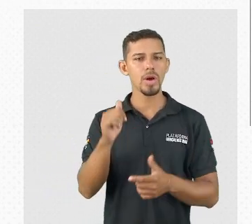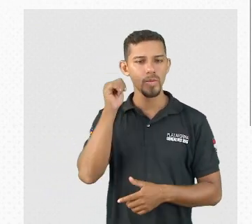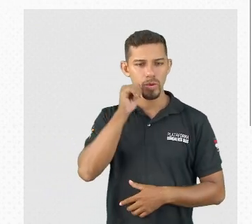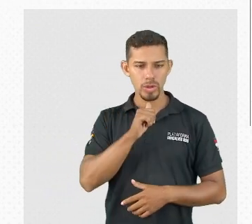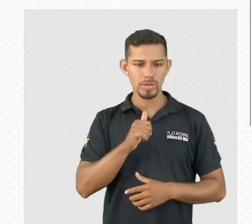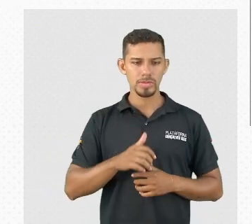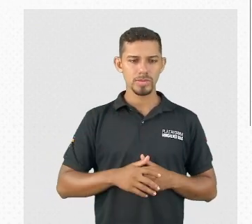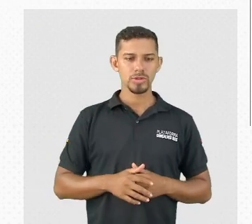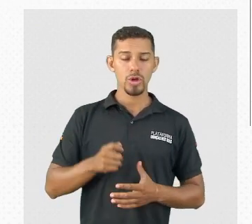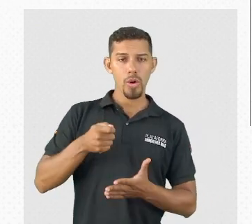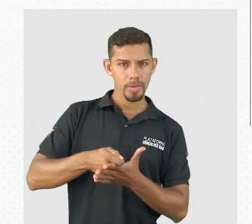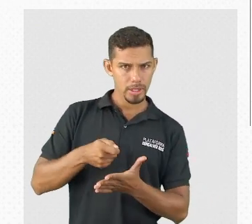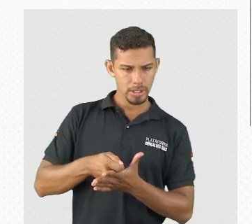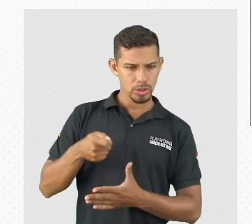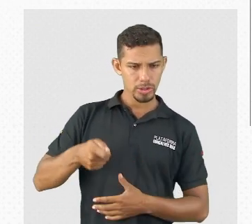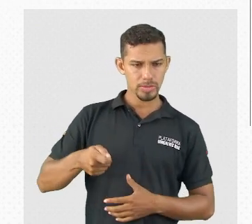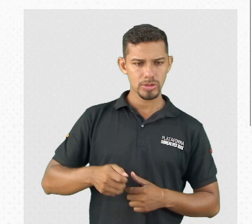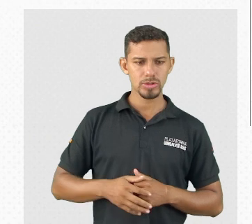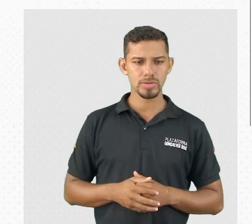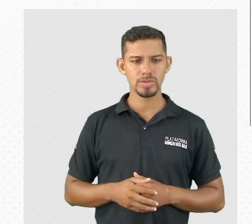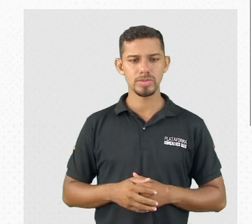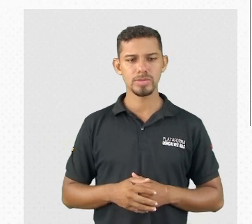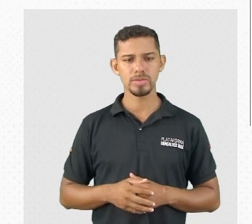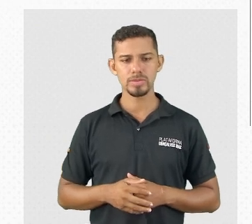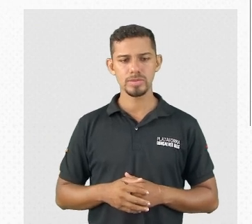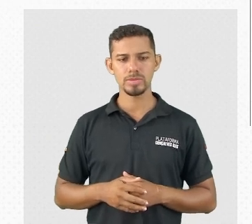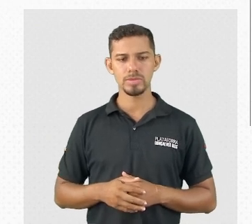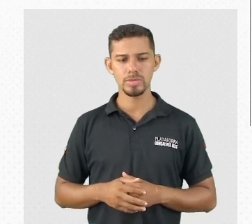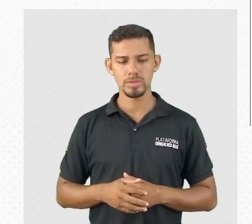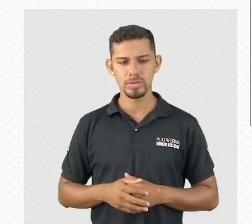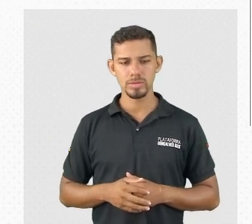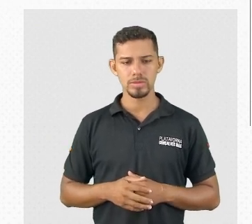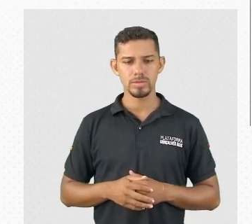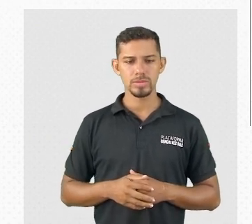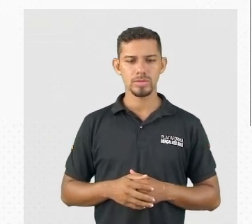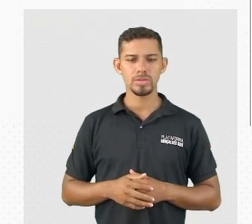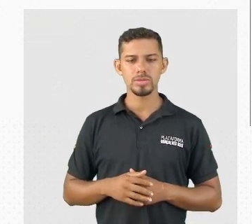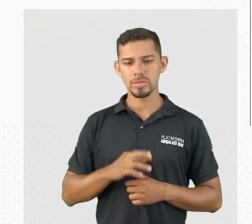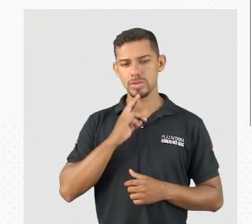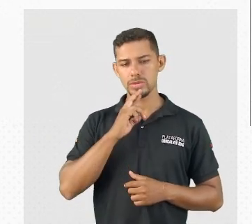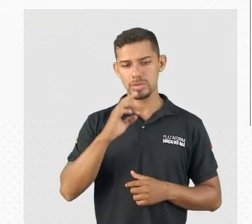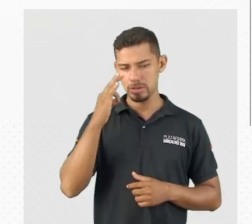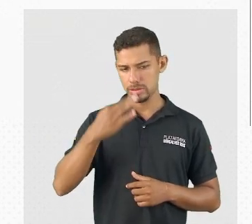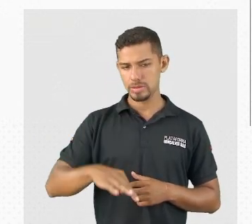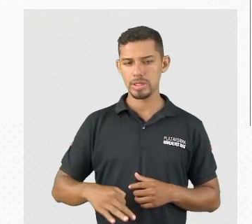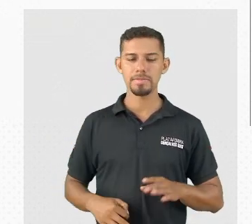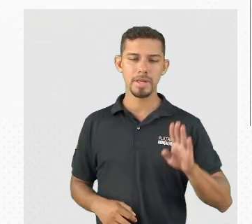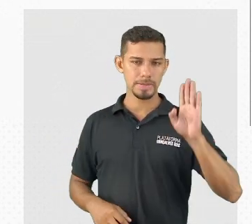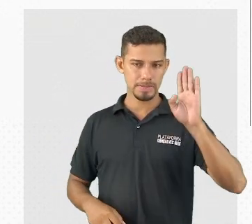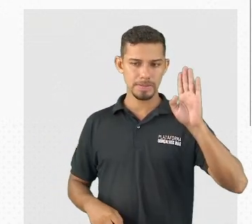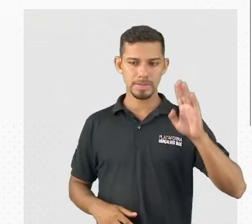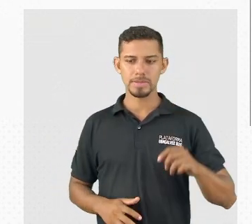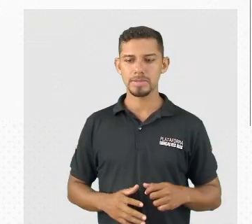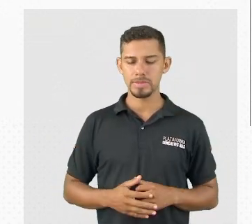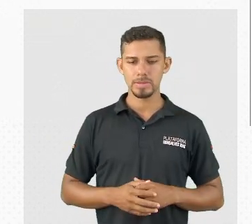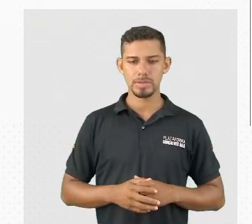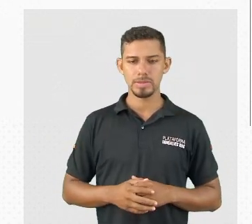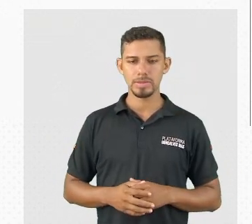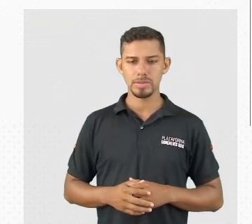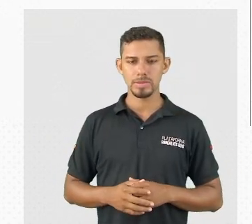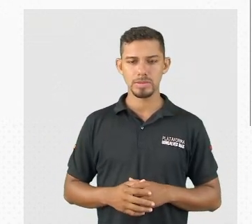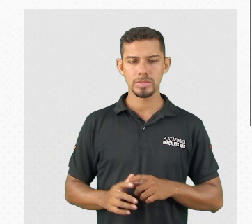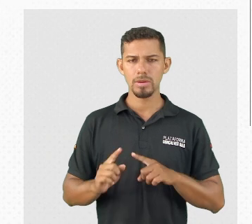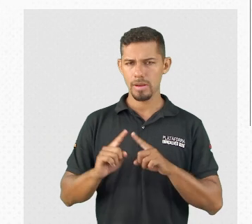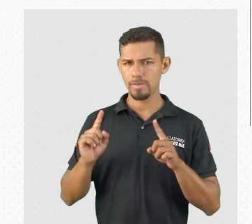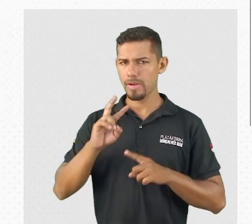mulheres, obrigatoriamente. Então, aqui a gente já pode até sinalizar que a resposta correta é a letra B, tá? Mas a gente